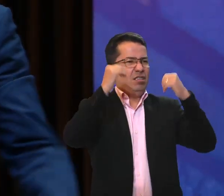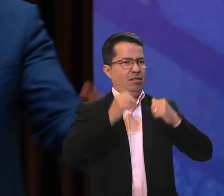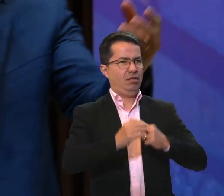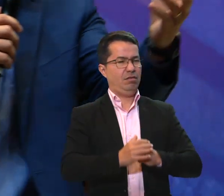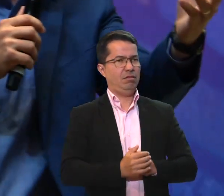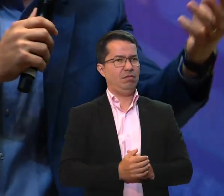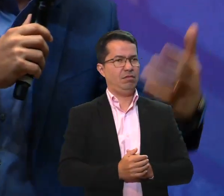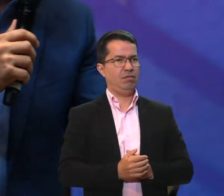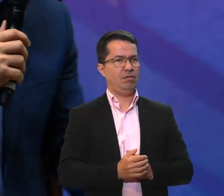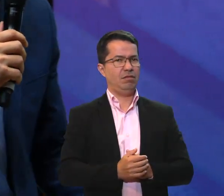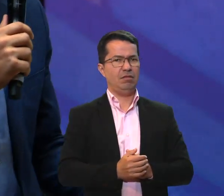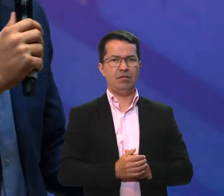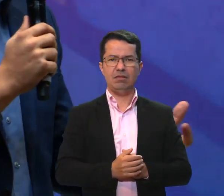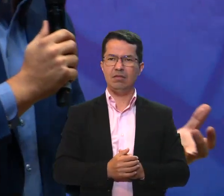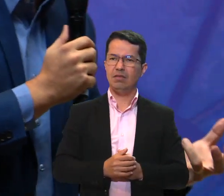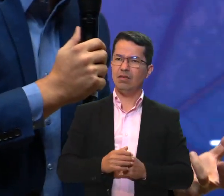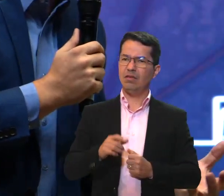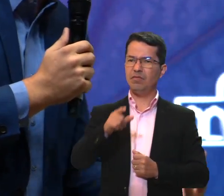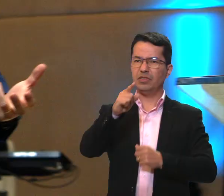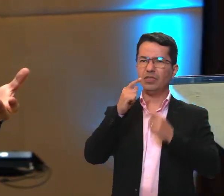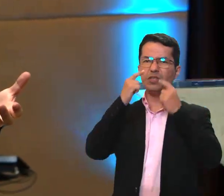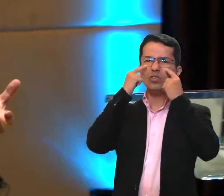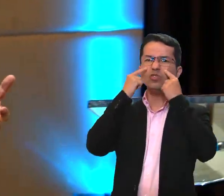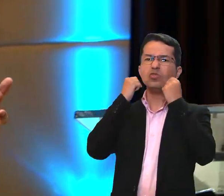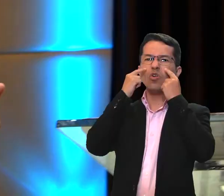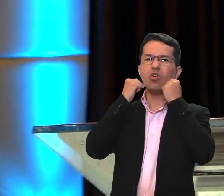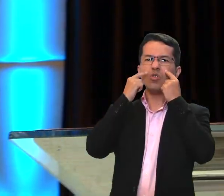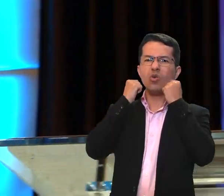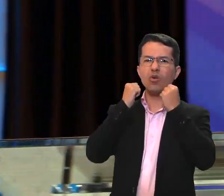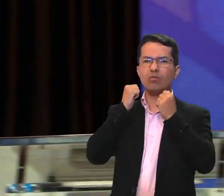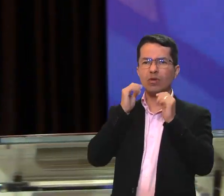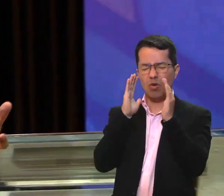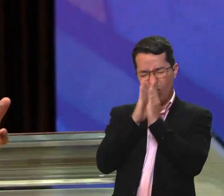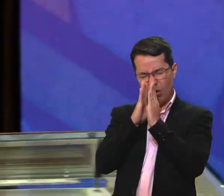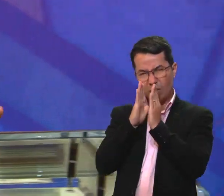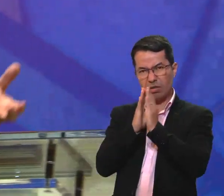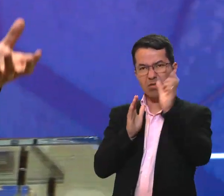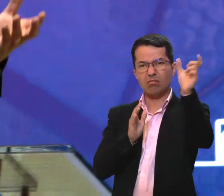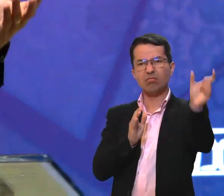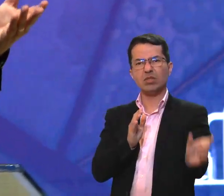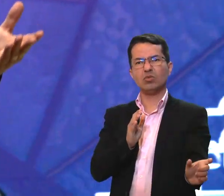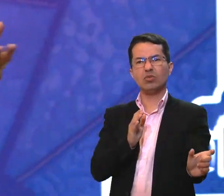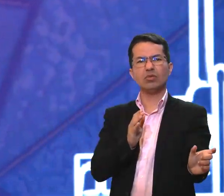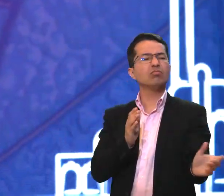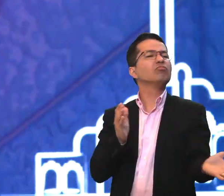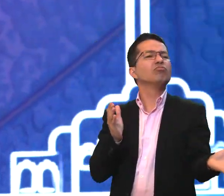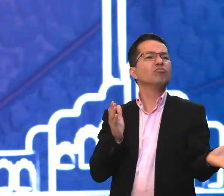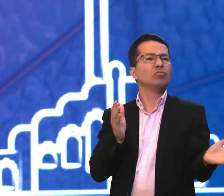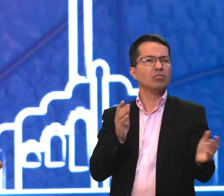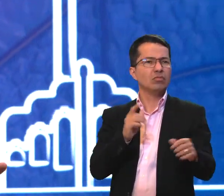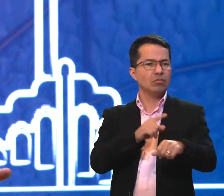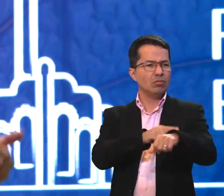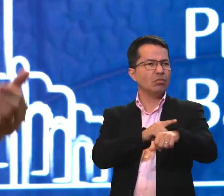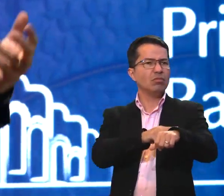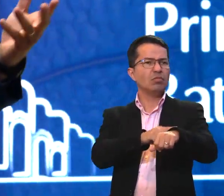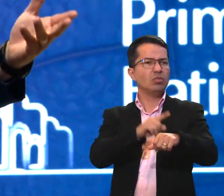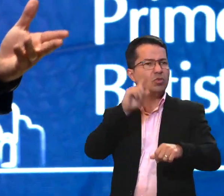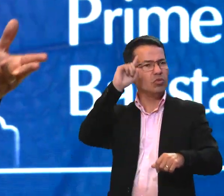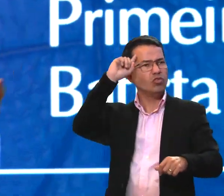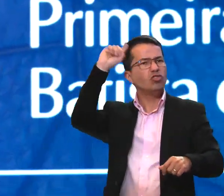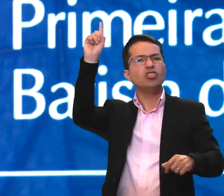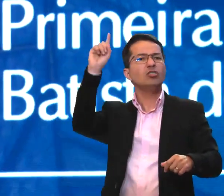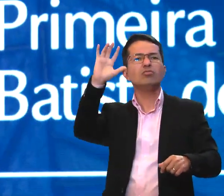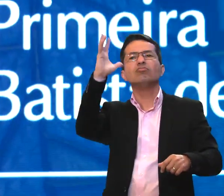Qual foi a última vez que você chorou na presença de Deus? Para que Deus sarasse a sua casa, ou o lugar que